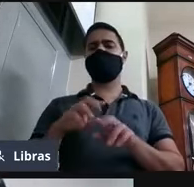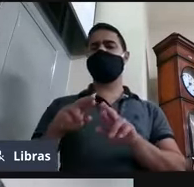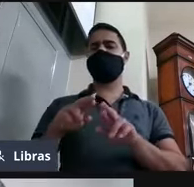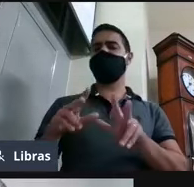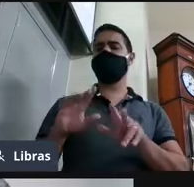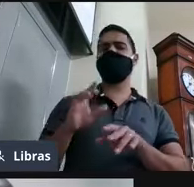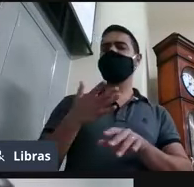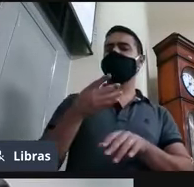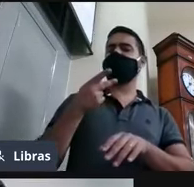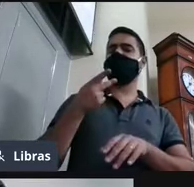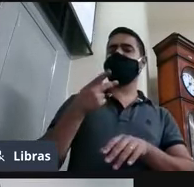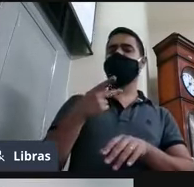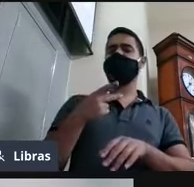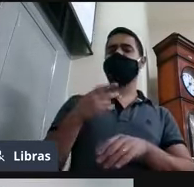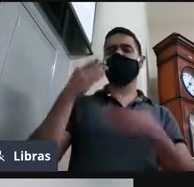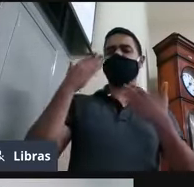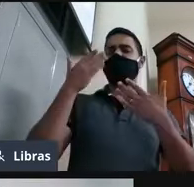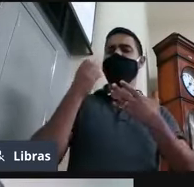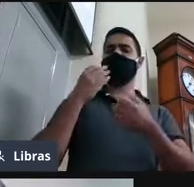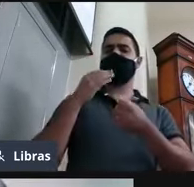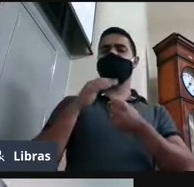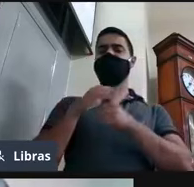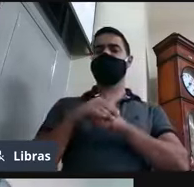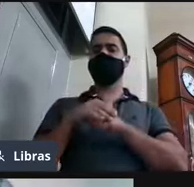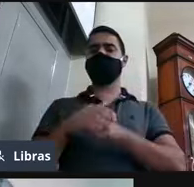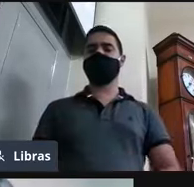falar, presidente. Muito obrigada e boa noite.